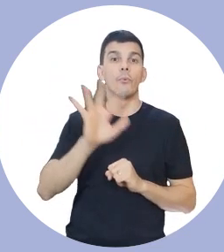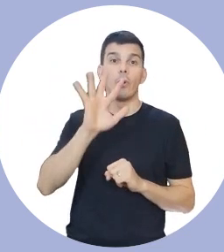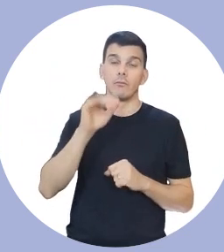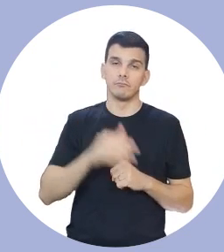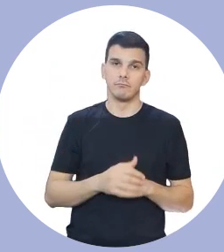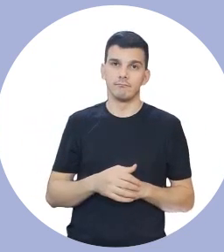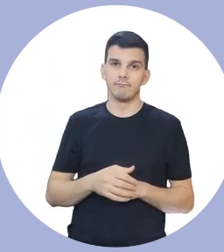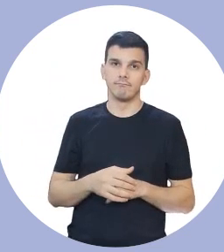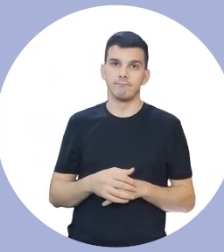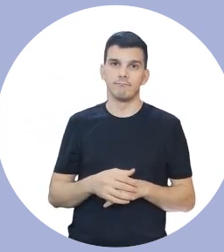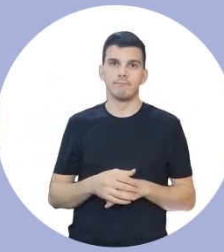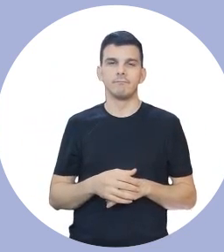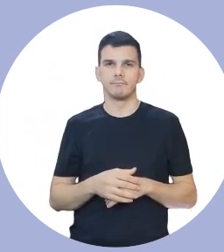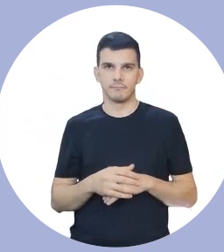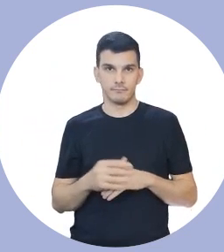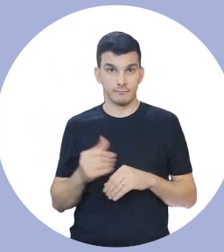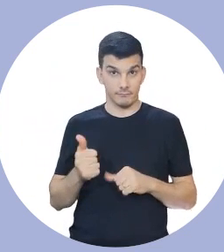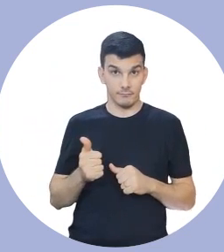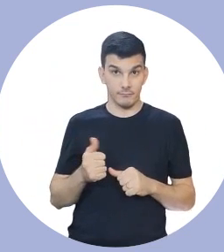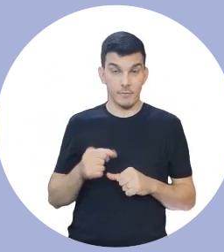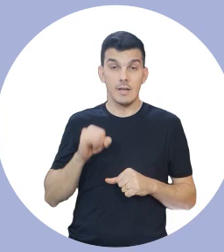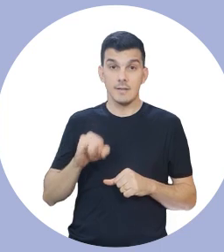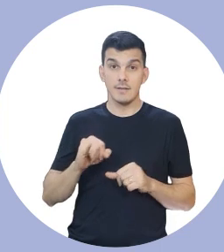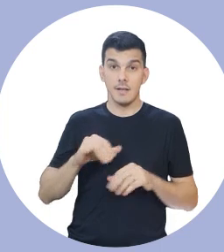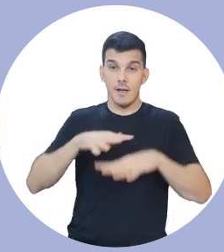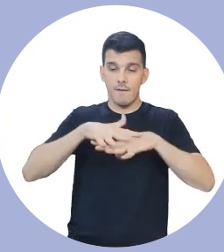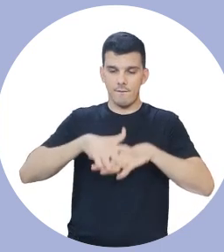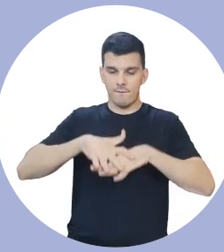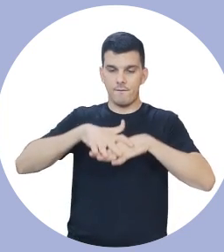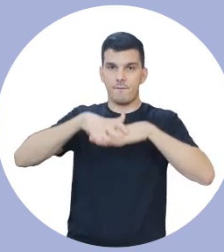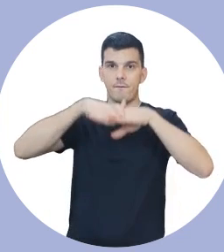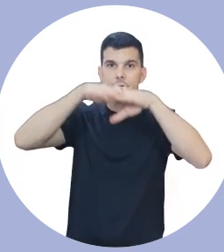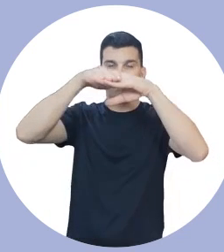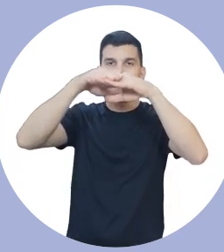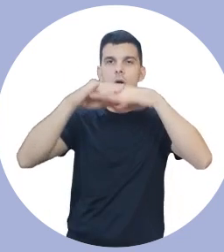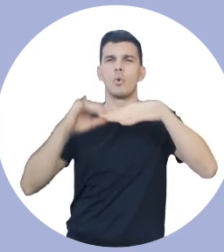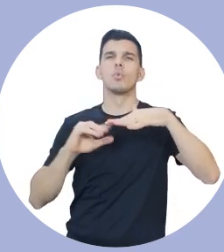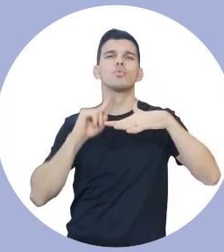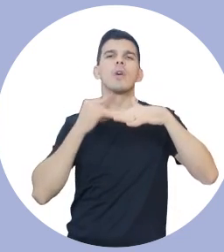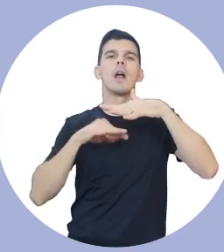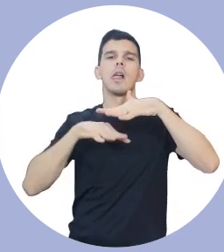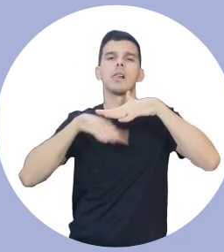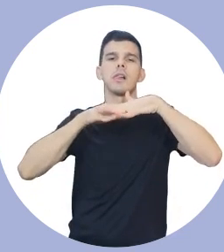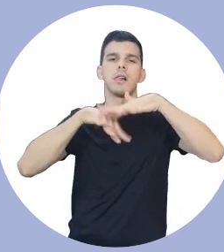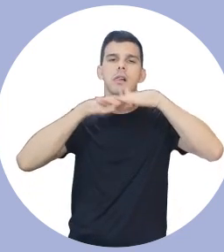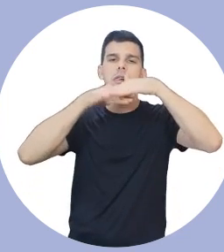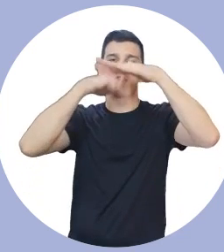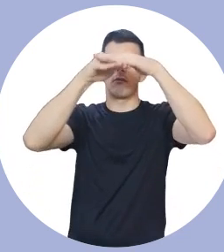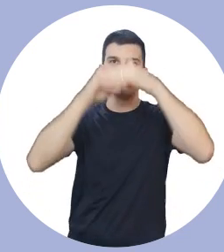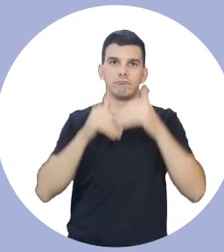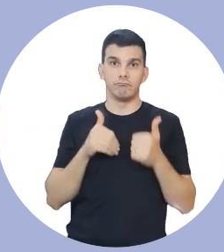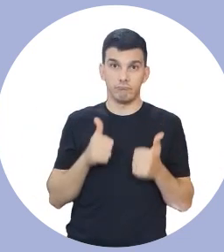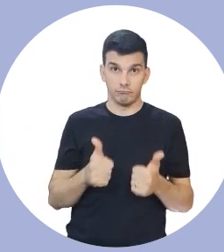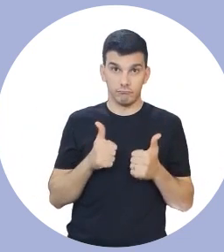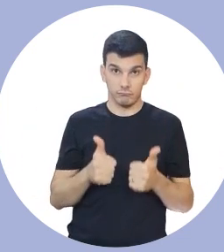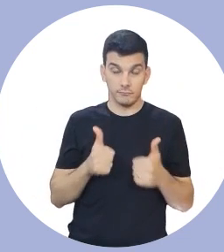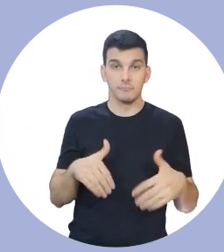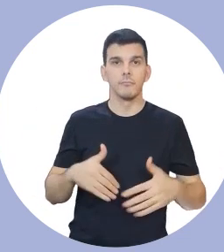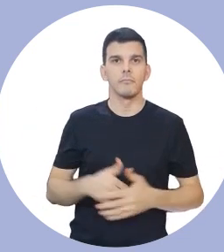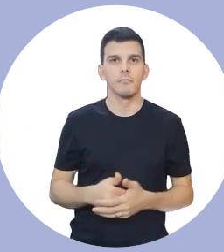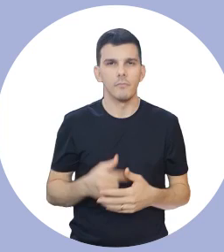emissão da poluição do ar. Presta atenção, você está acrescentando filtros para tirar esses gases mais tóxicos.